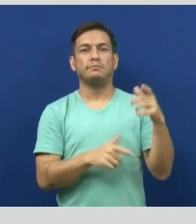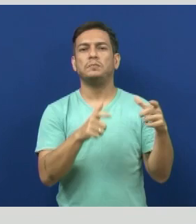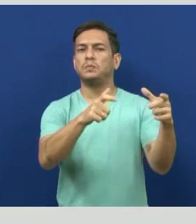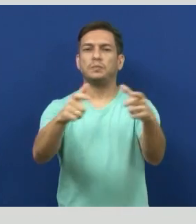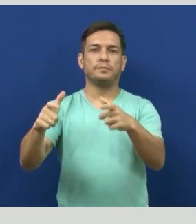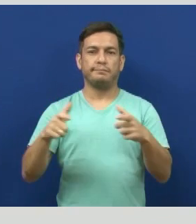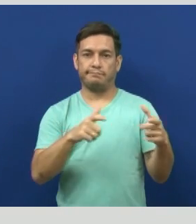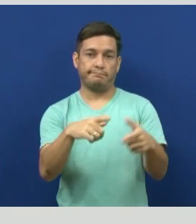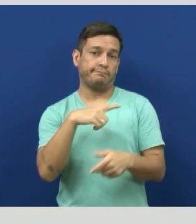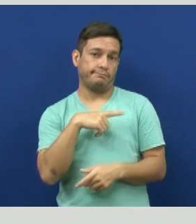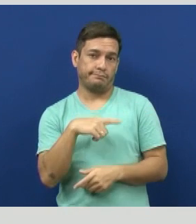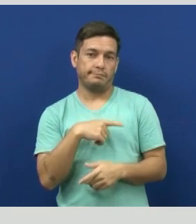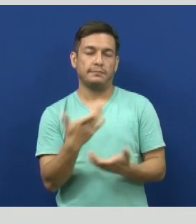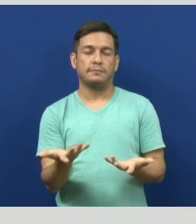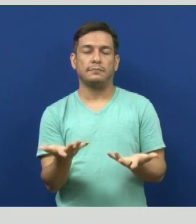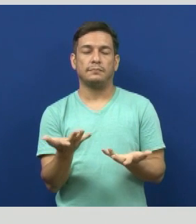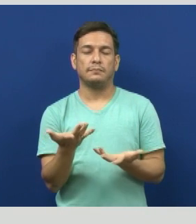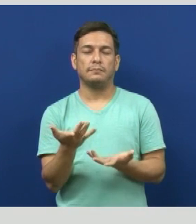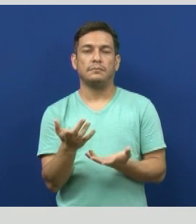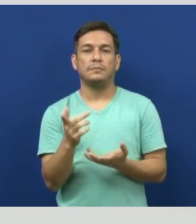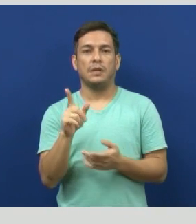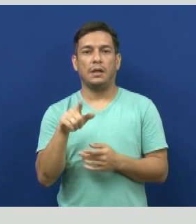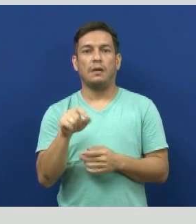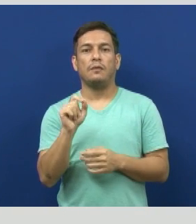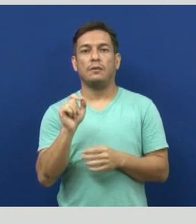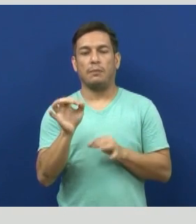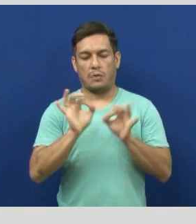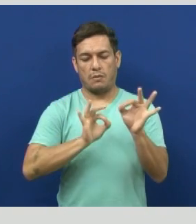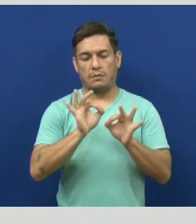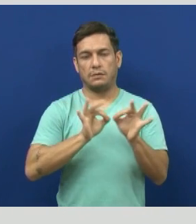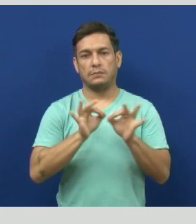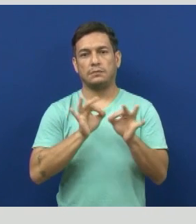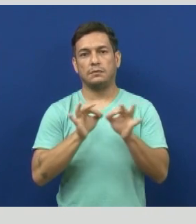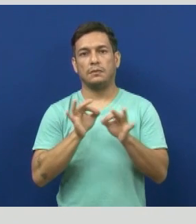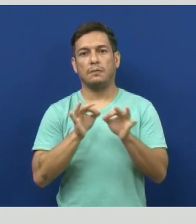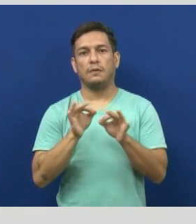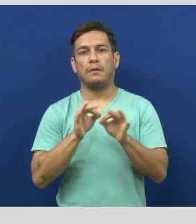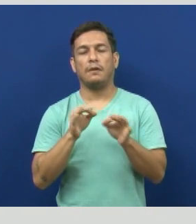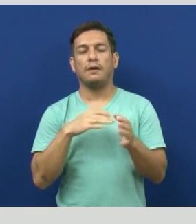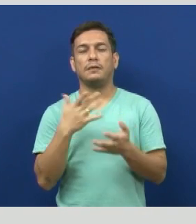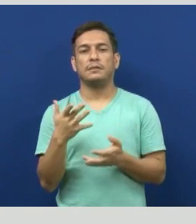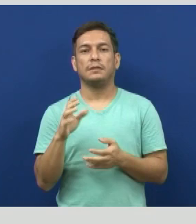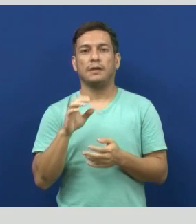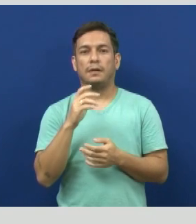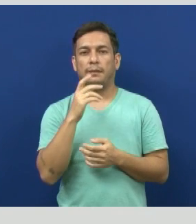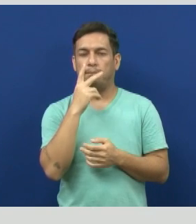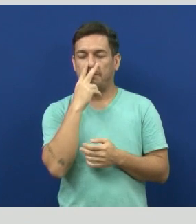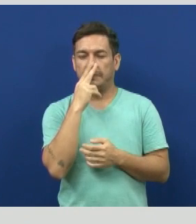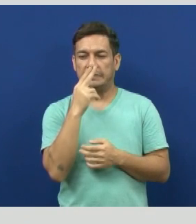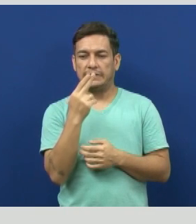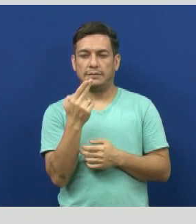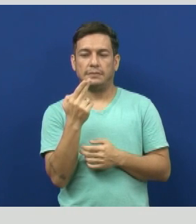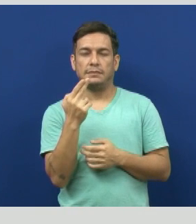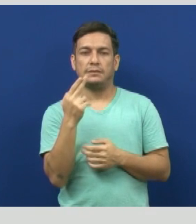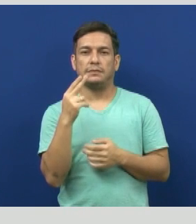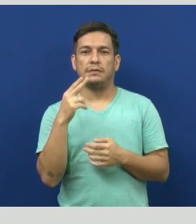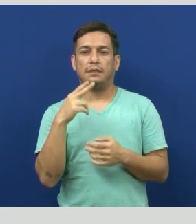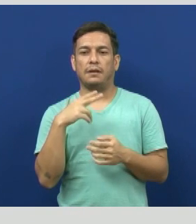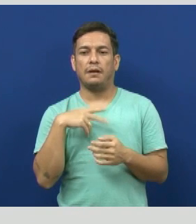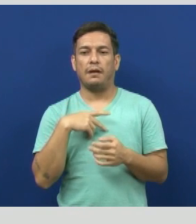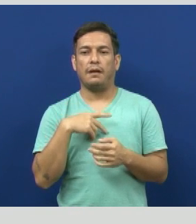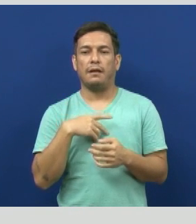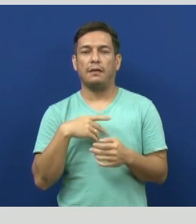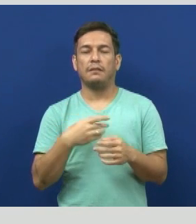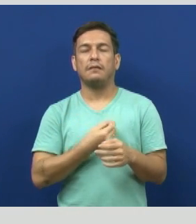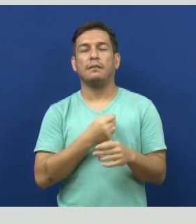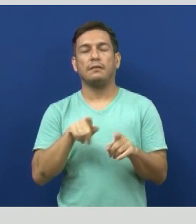existem. É determinado por sua formação como motivo de sua aparência e intervenção da